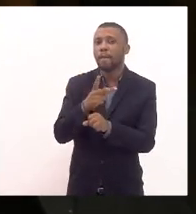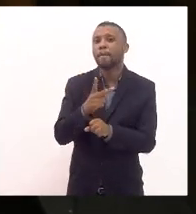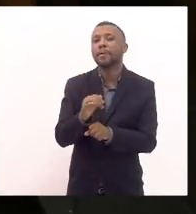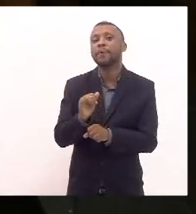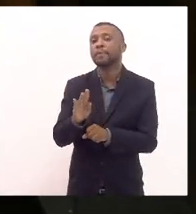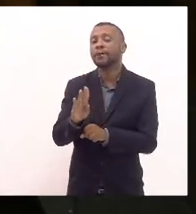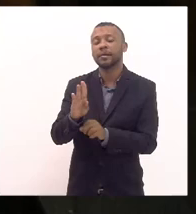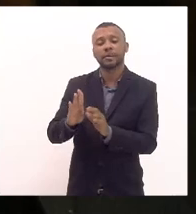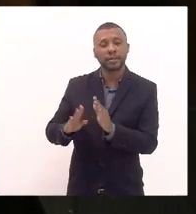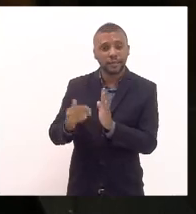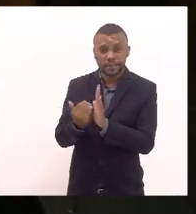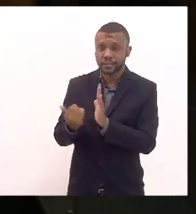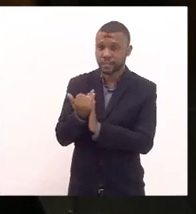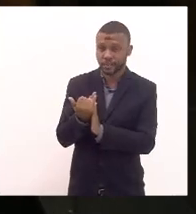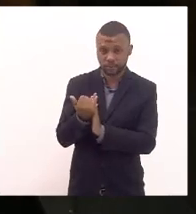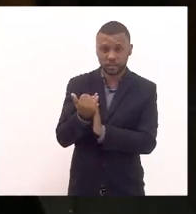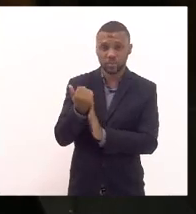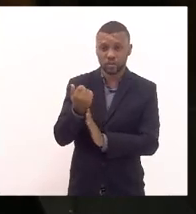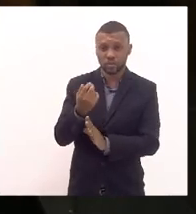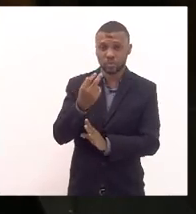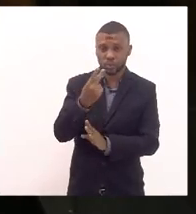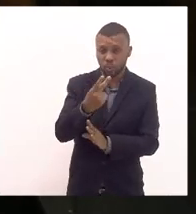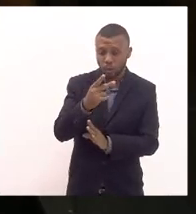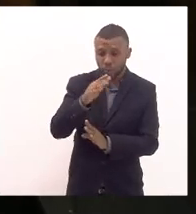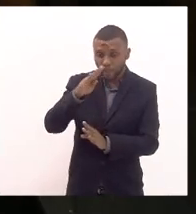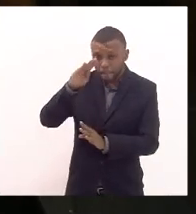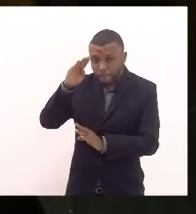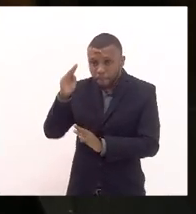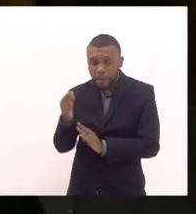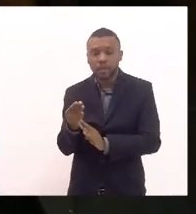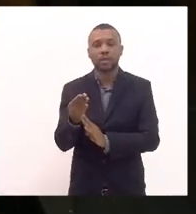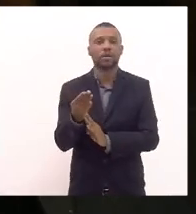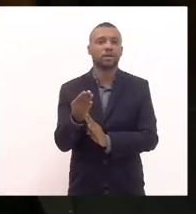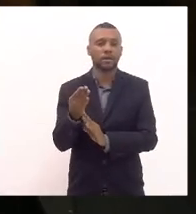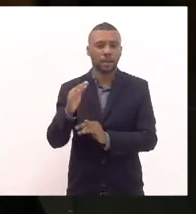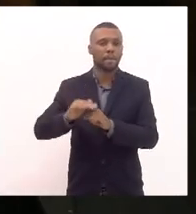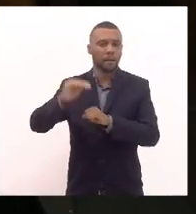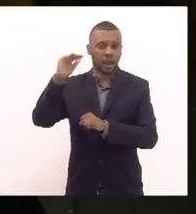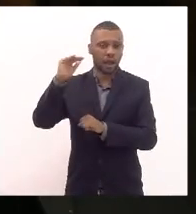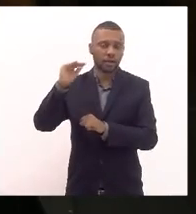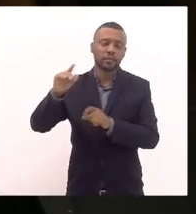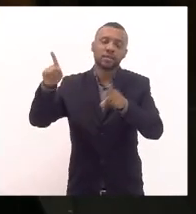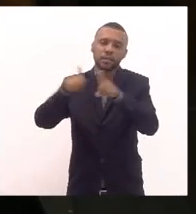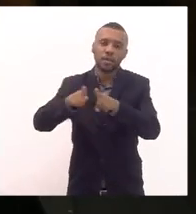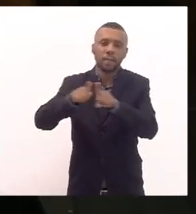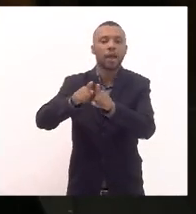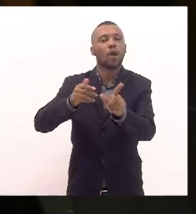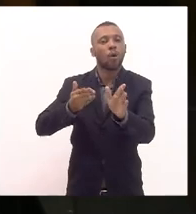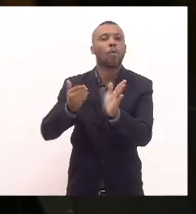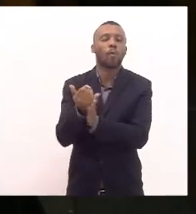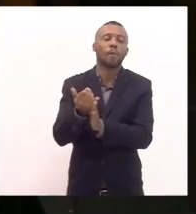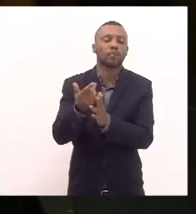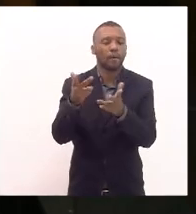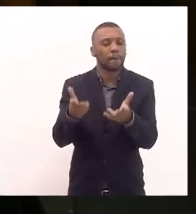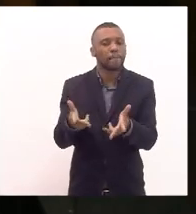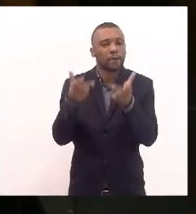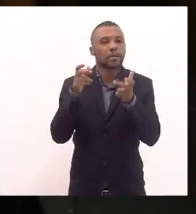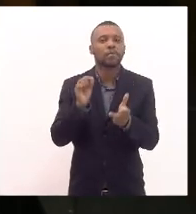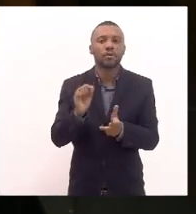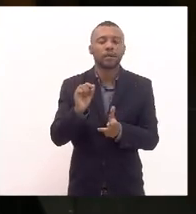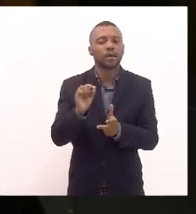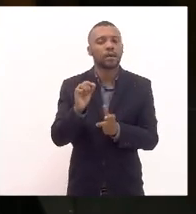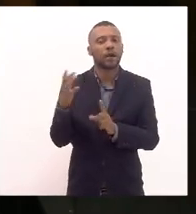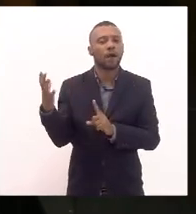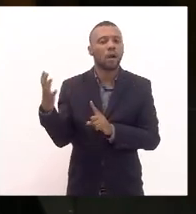acima de dois dígitos também começou a Perceber o